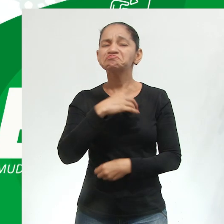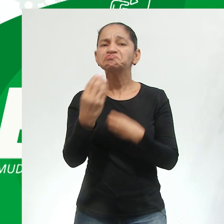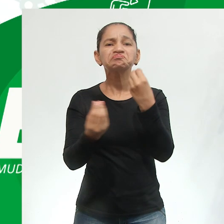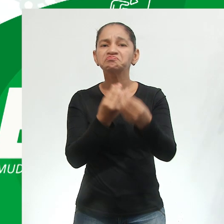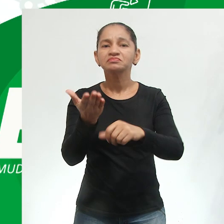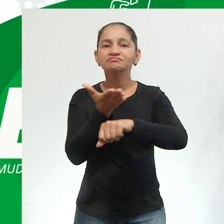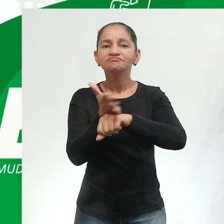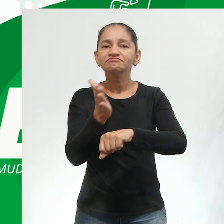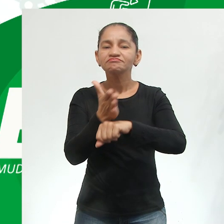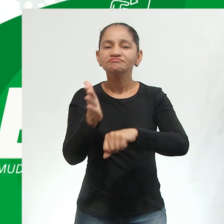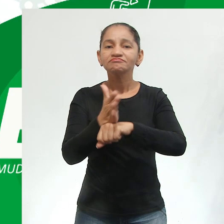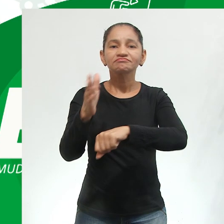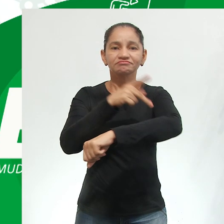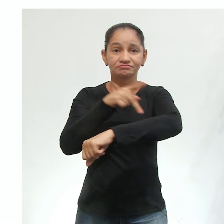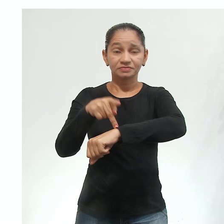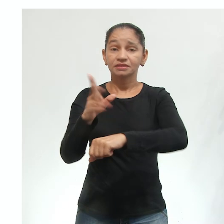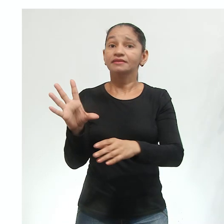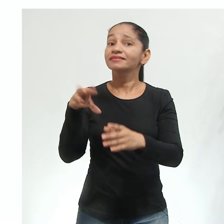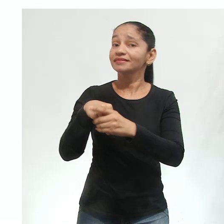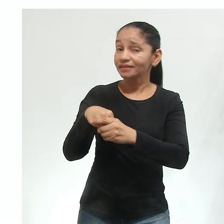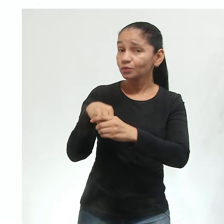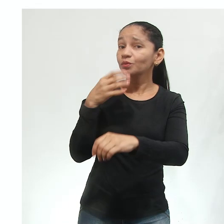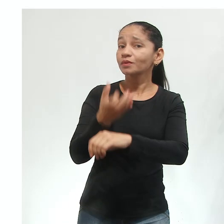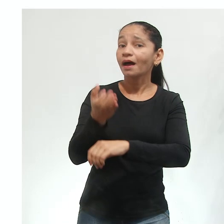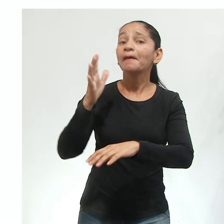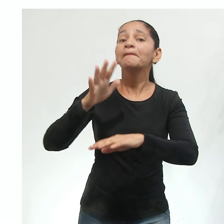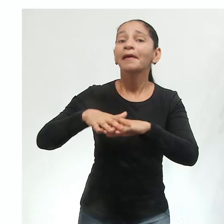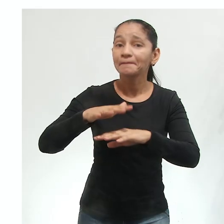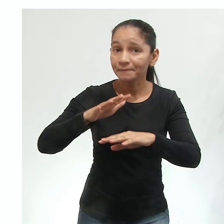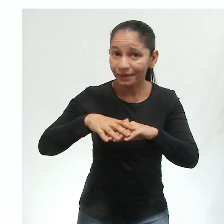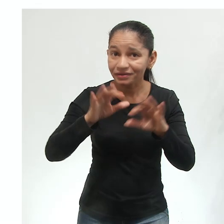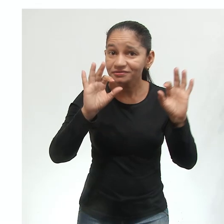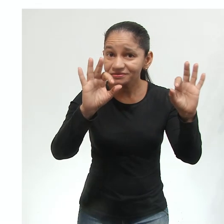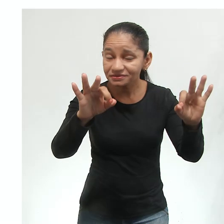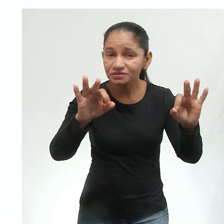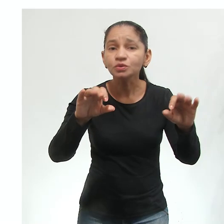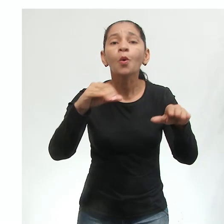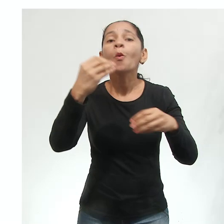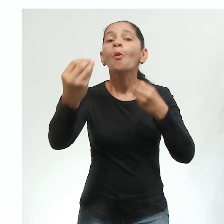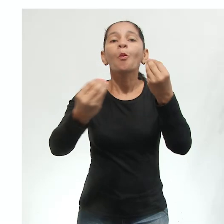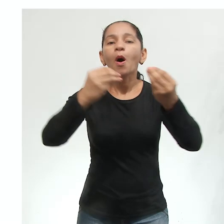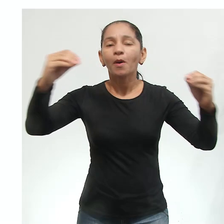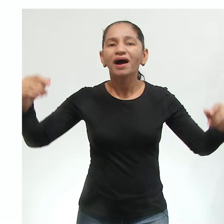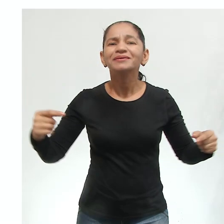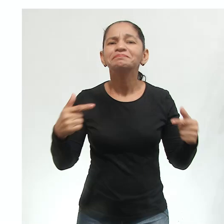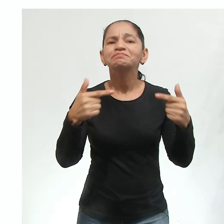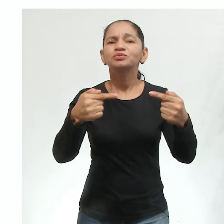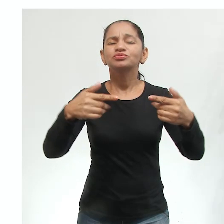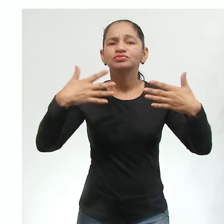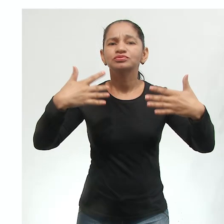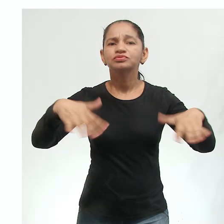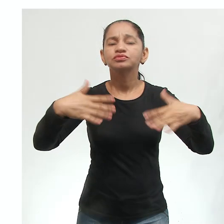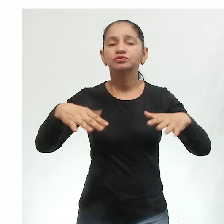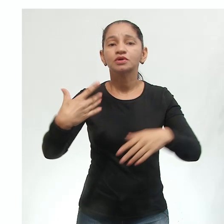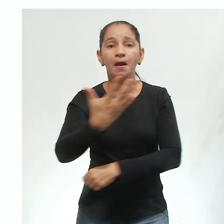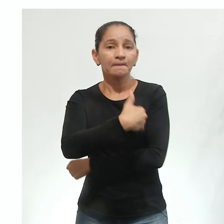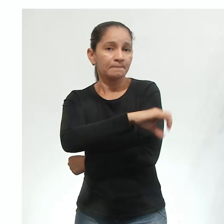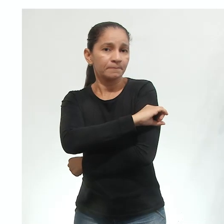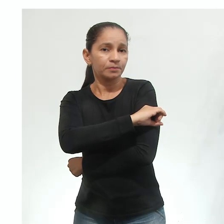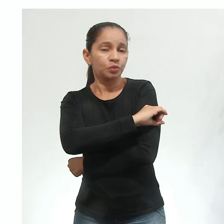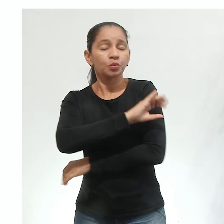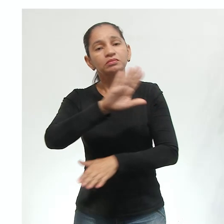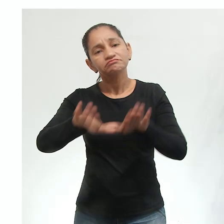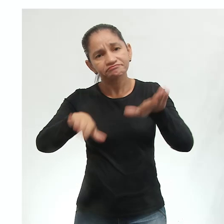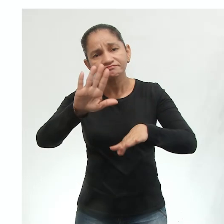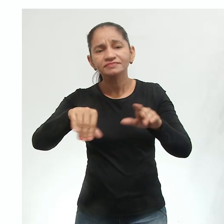prática pedagógica da matemática. Qual que é o principal desafio da matemática na educação infantil e